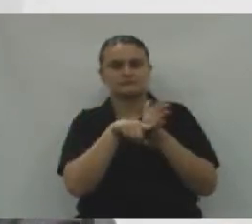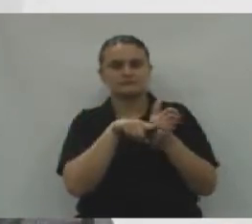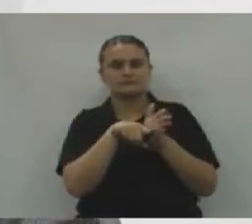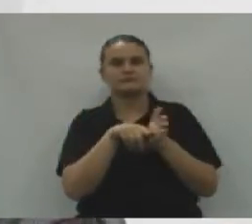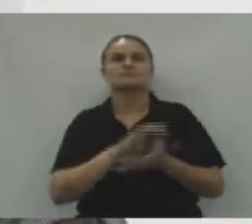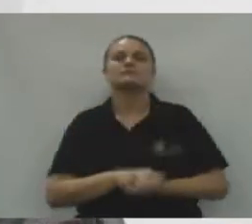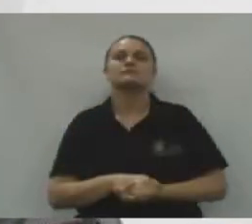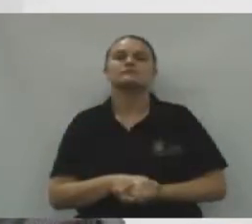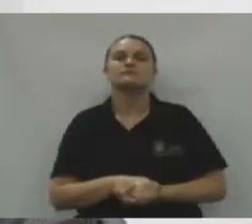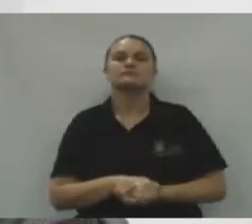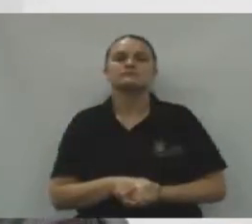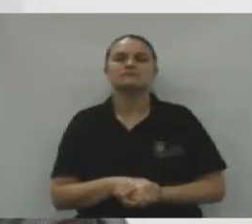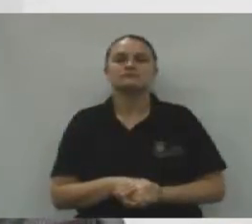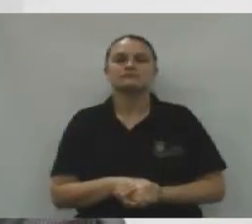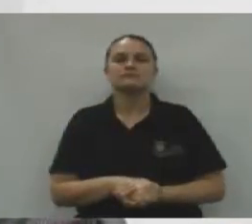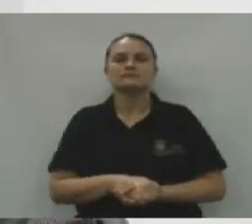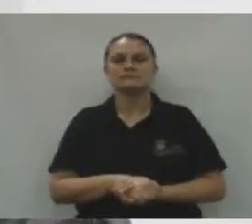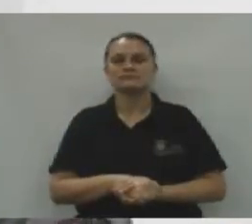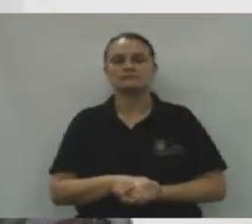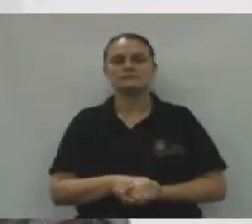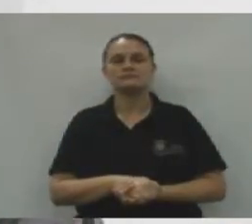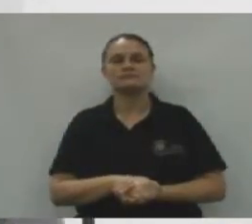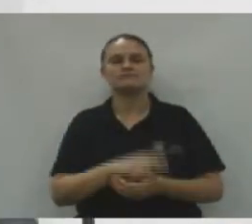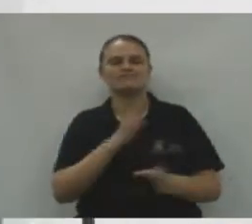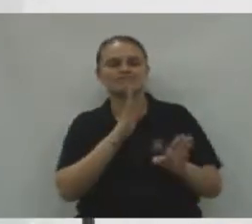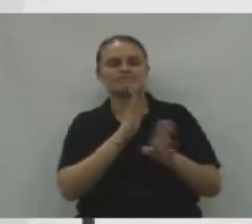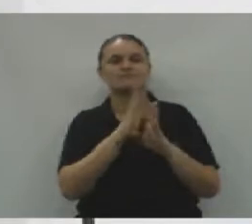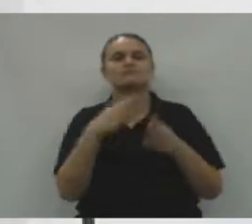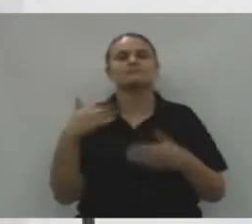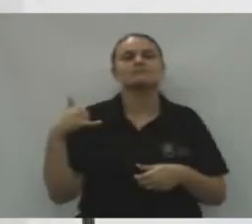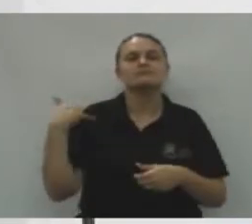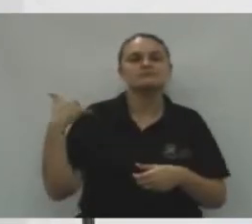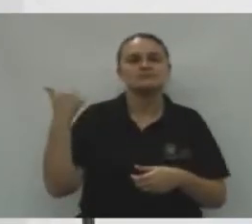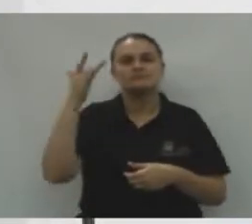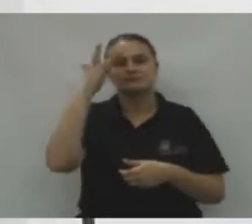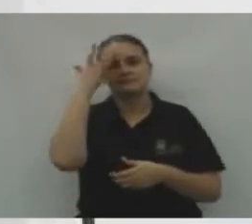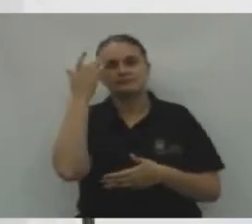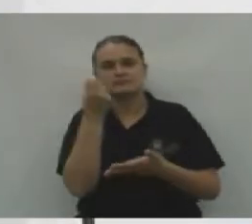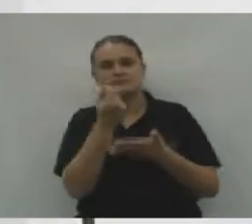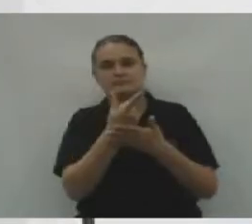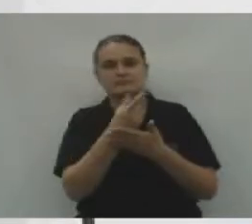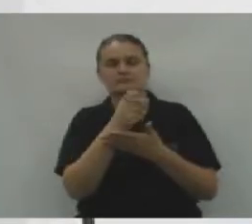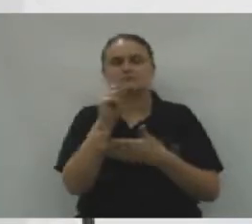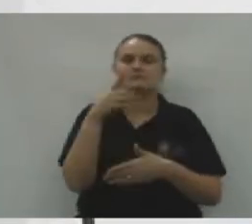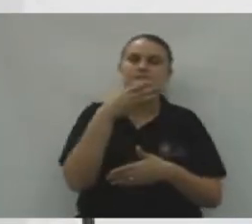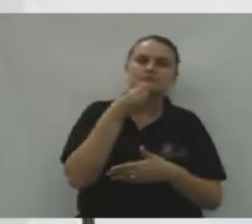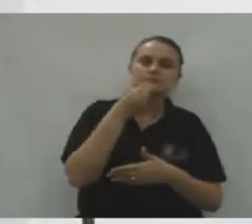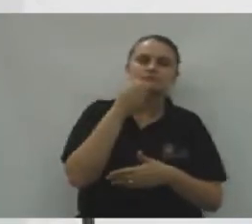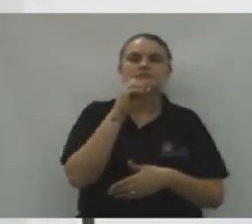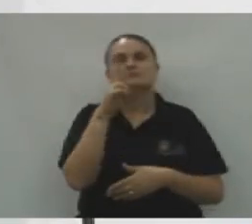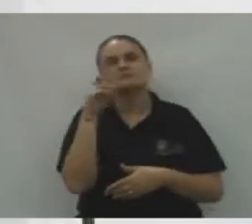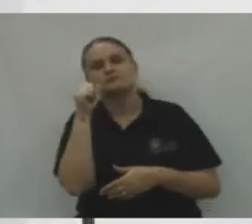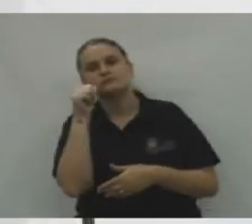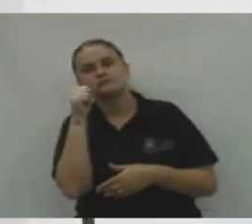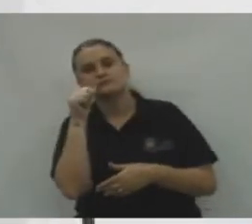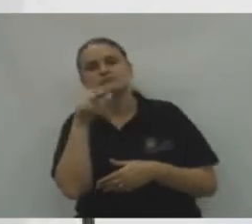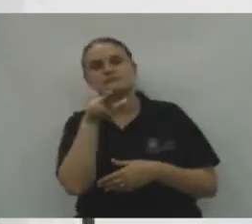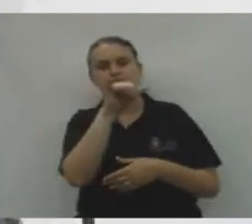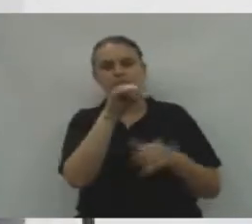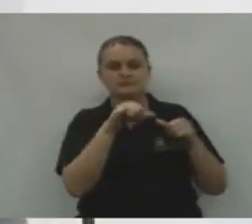E essa pesquisa aí identificou a idade do consumidor, se a maioria é masculino, feminino, que vai